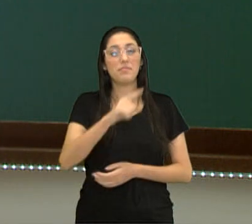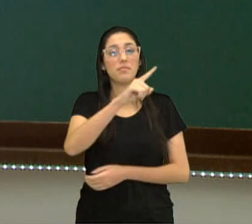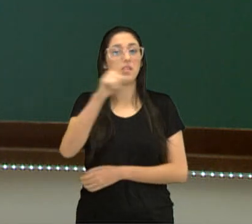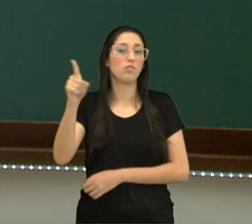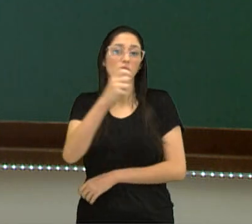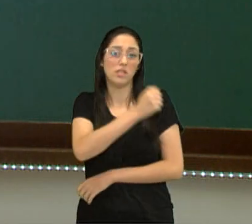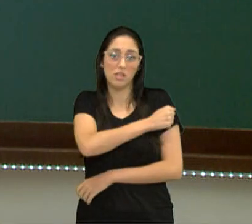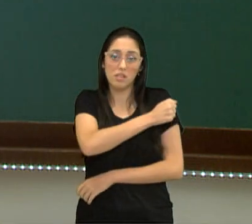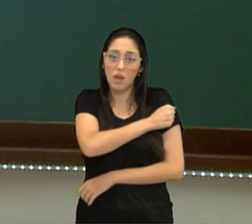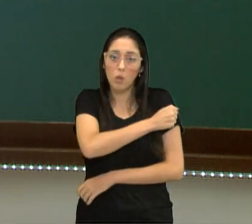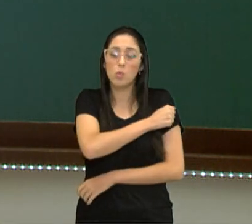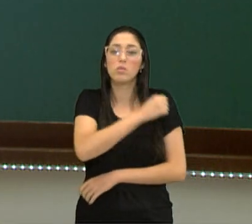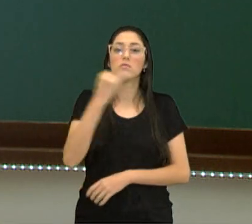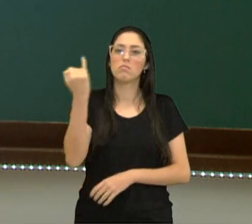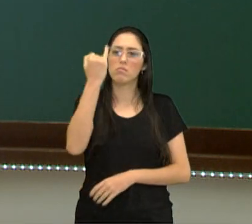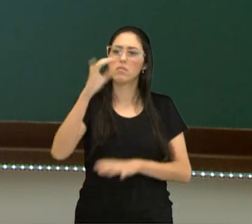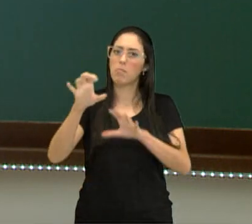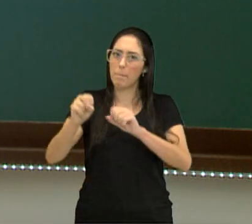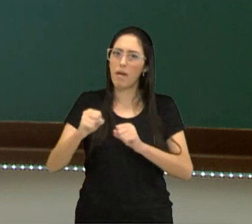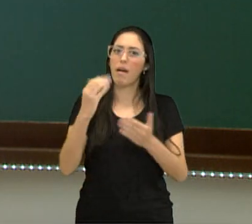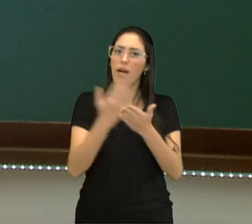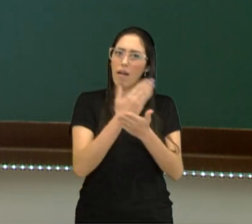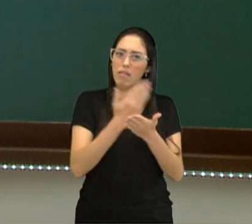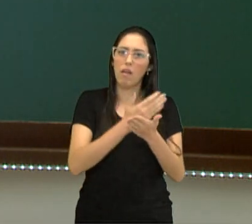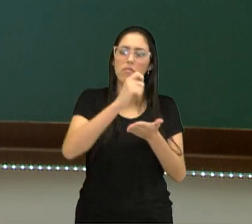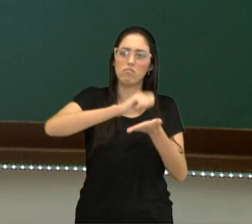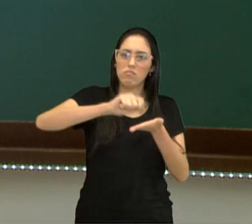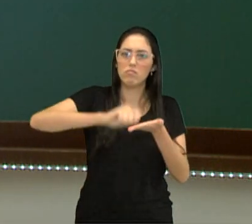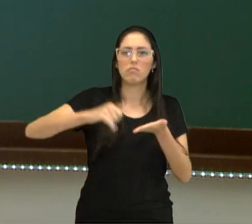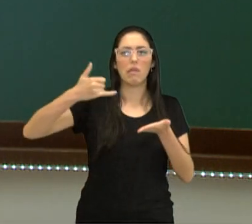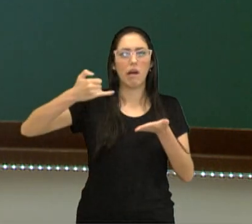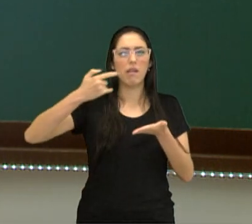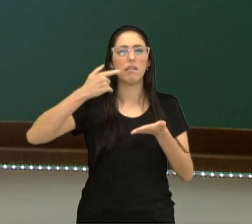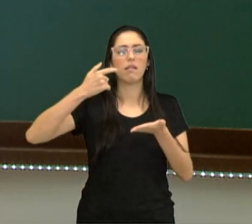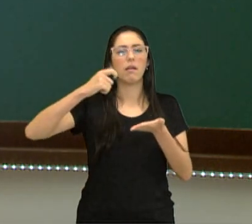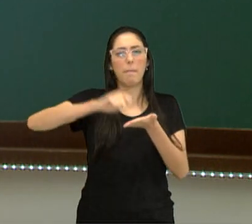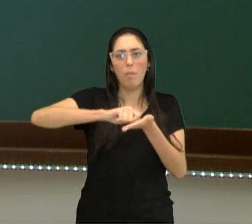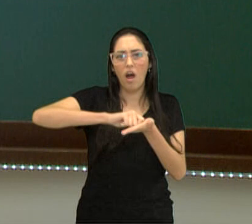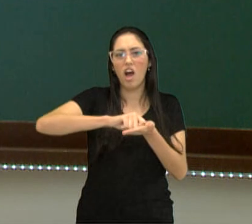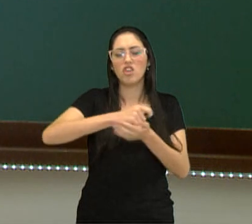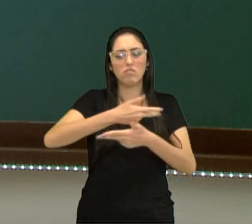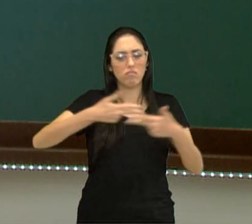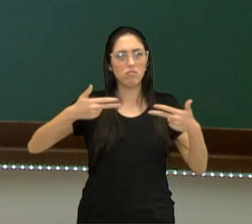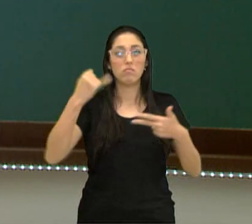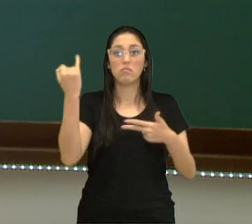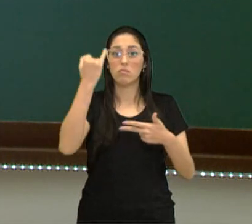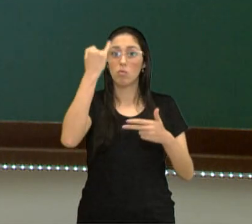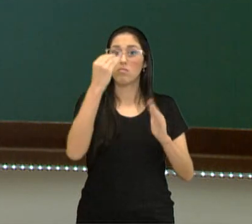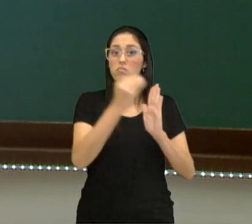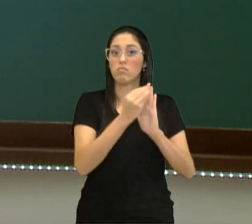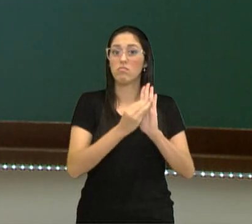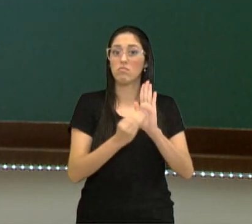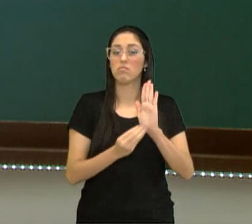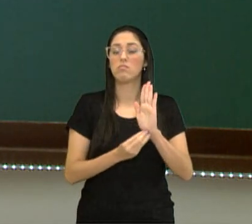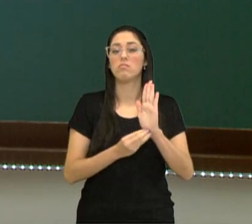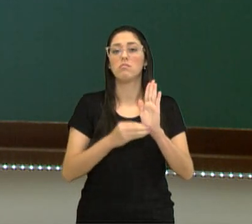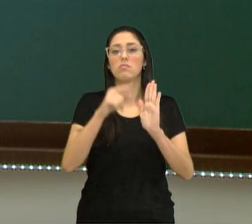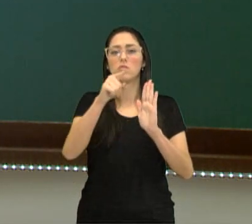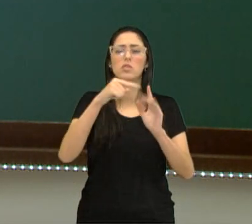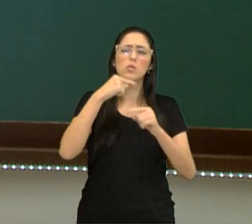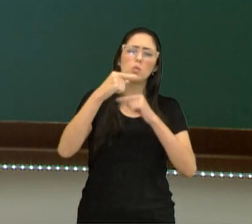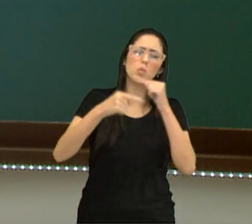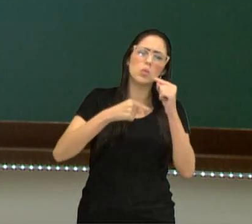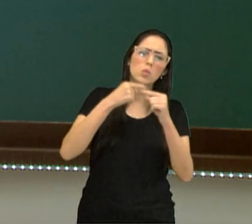é importante que você disponha de caderno, caneta, lápis e borracha e que também anote aqueles pontos da aula que você ficar com